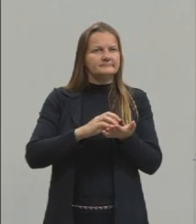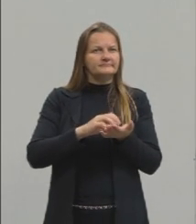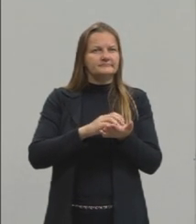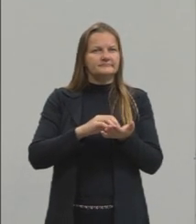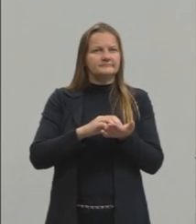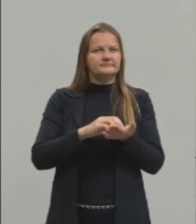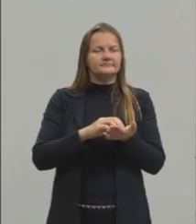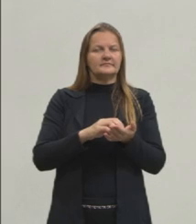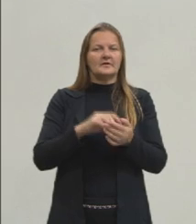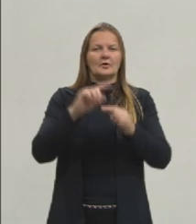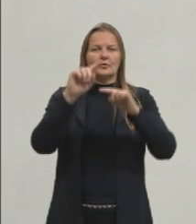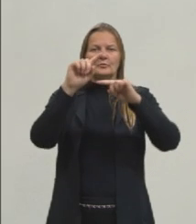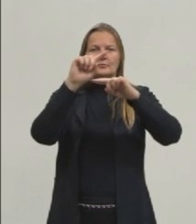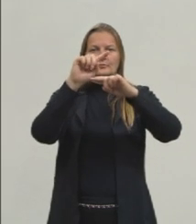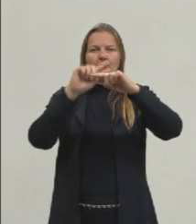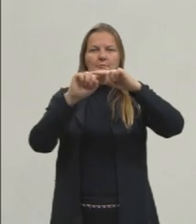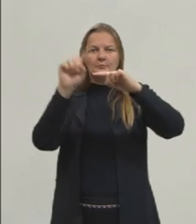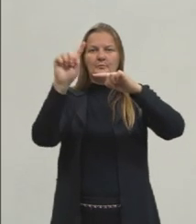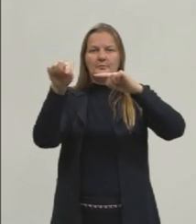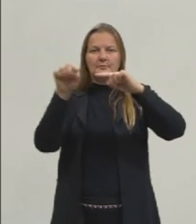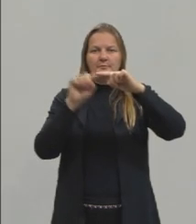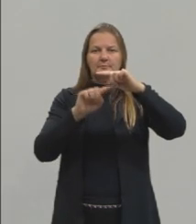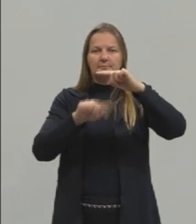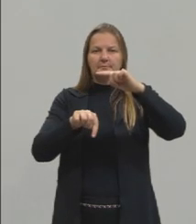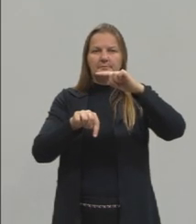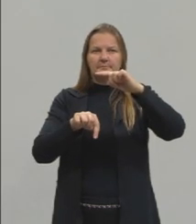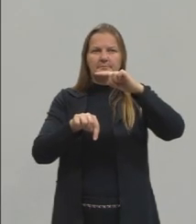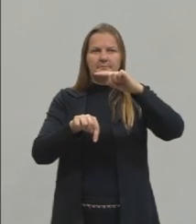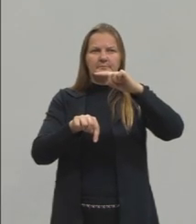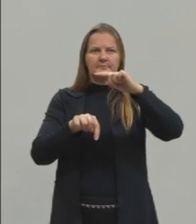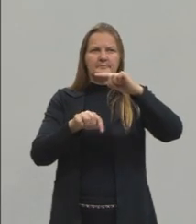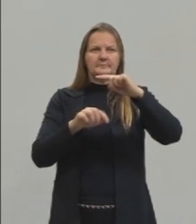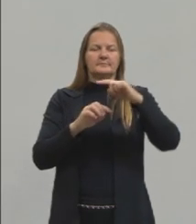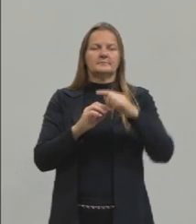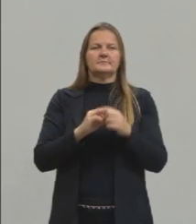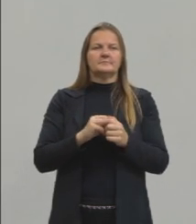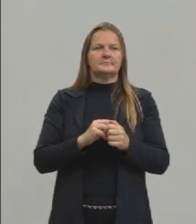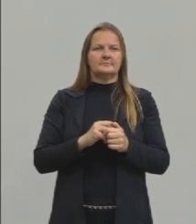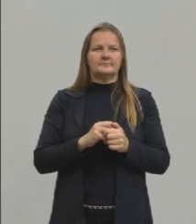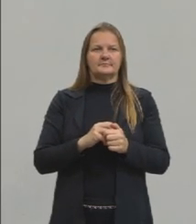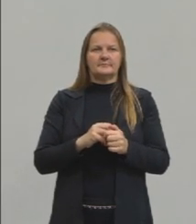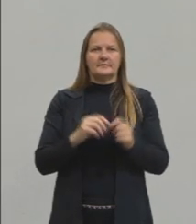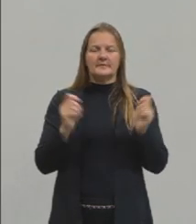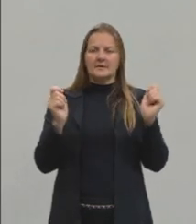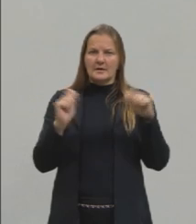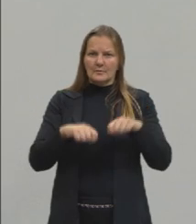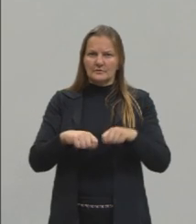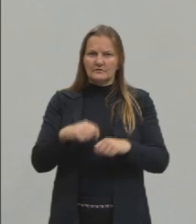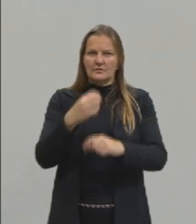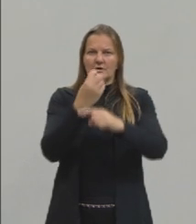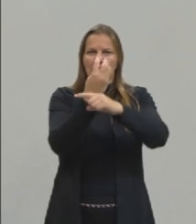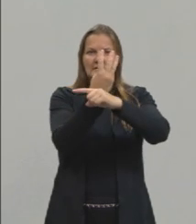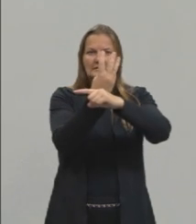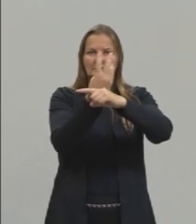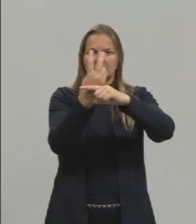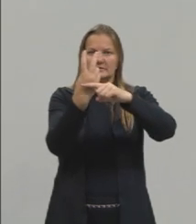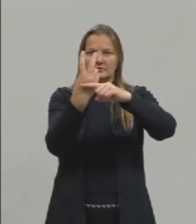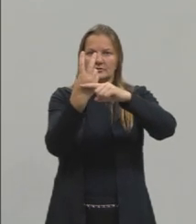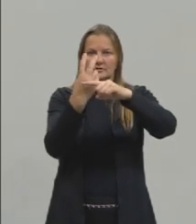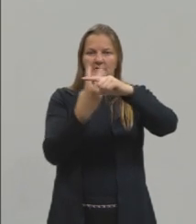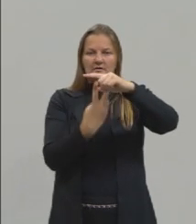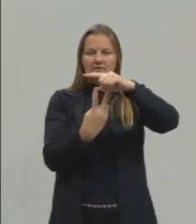eu fazer uma simplificação eu vou tirar esse zero aqui do 10 esses era aqui 250 e agora eu vou ter 32 que